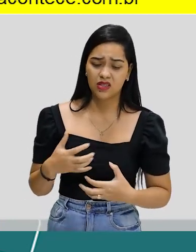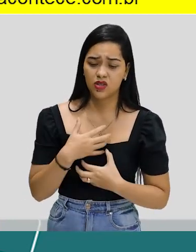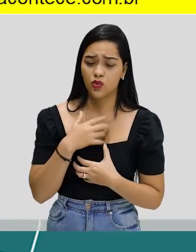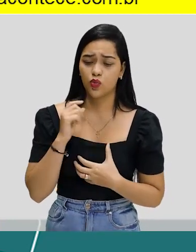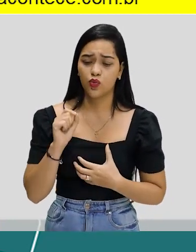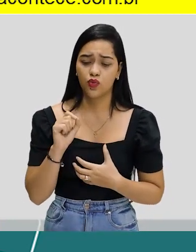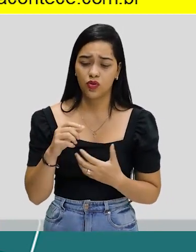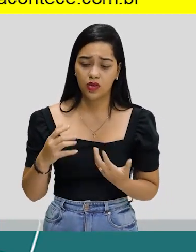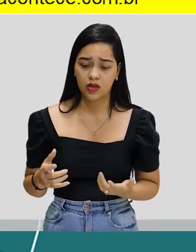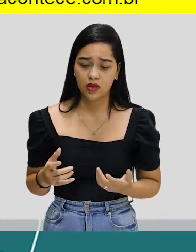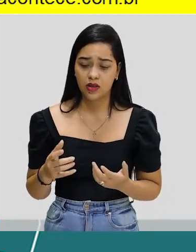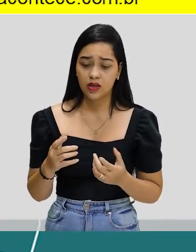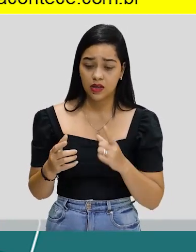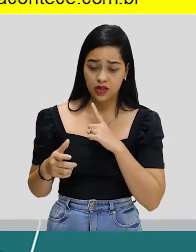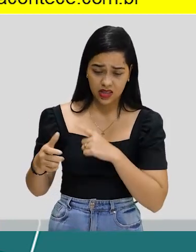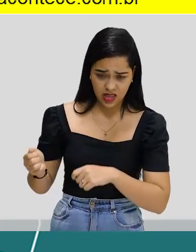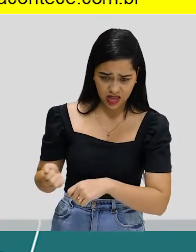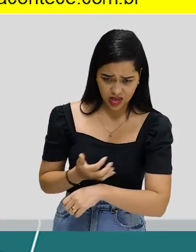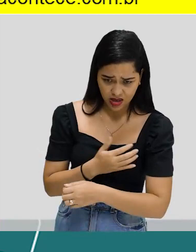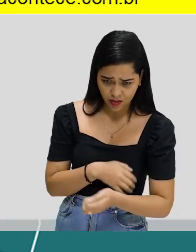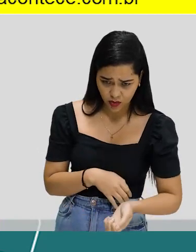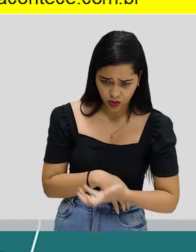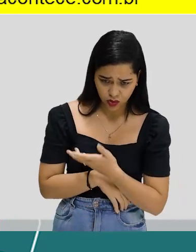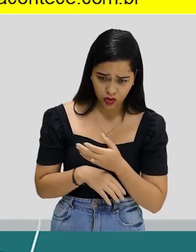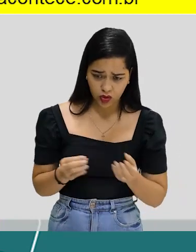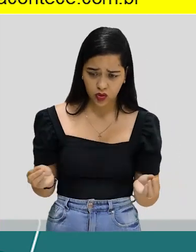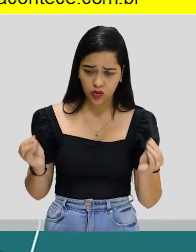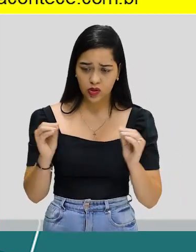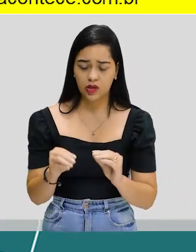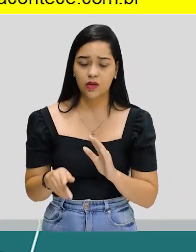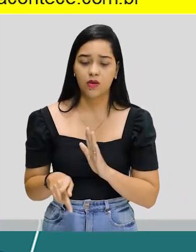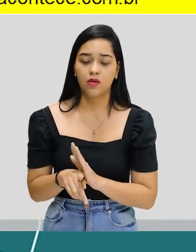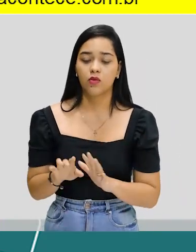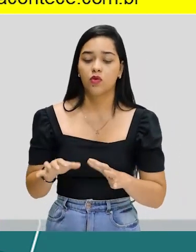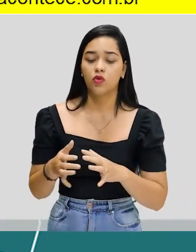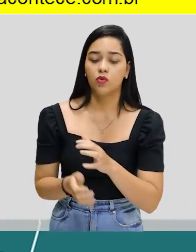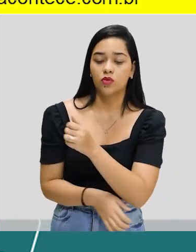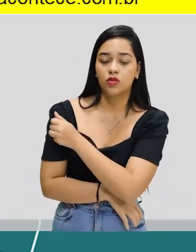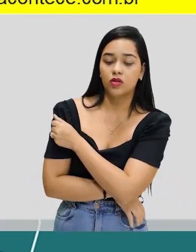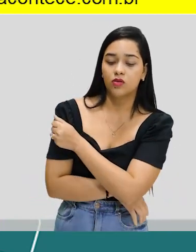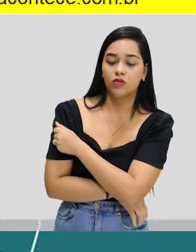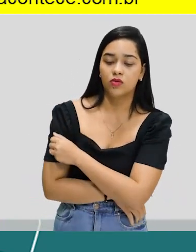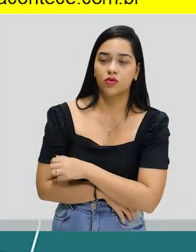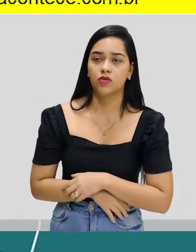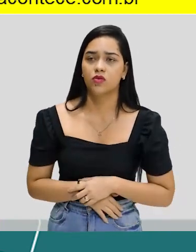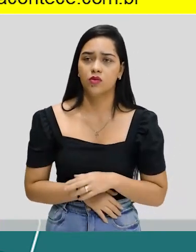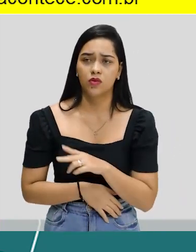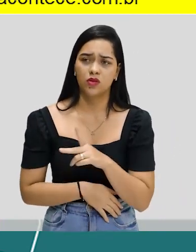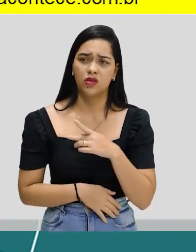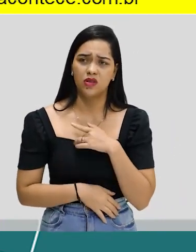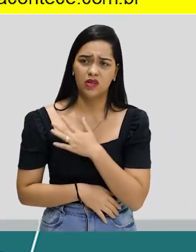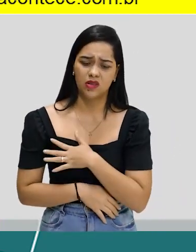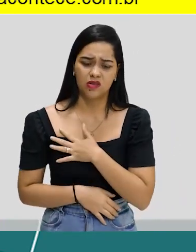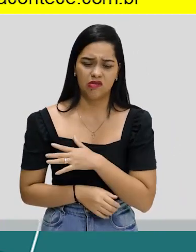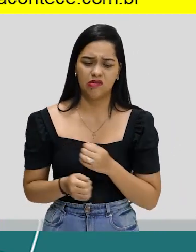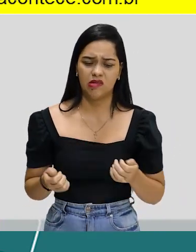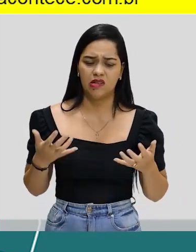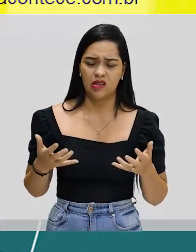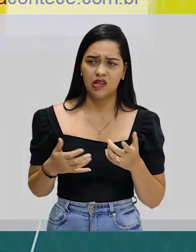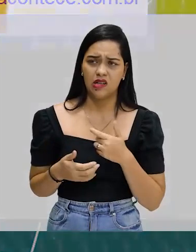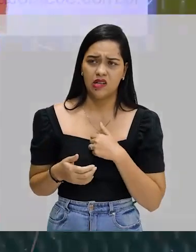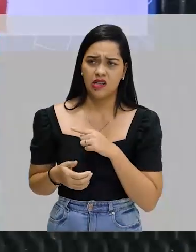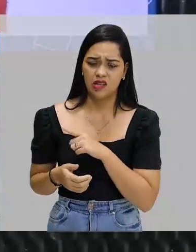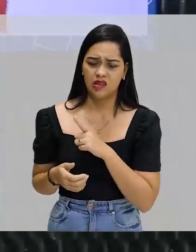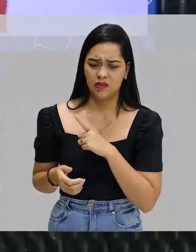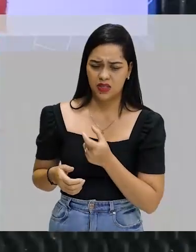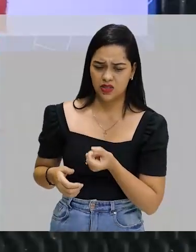Houve transferência de emoções? Eu coloquei essa obra para um grupo de alunos essa semana. Professor, eu gostei da obra, é muito carregada. Professor, eu achei a